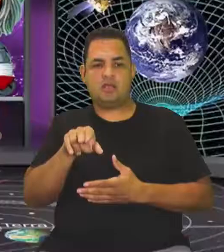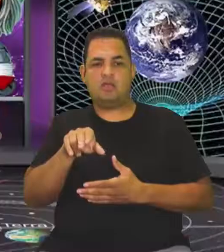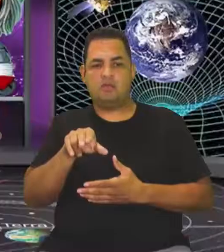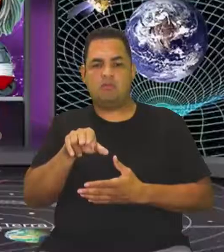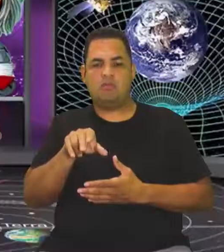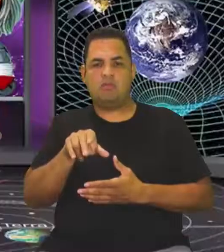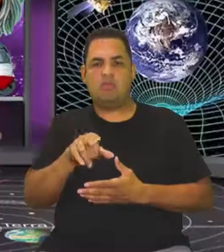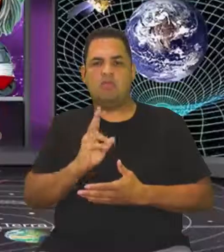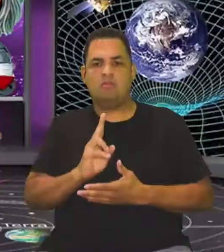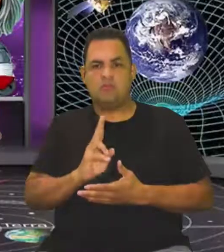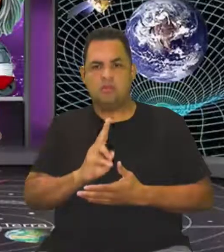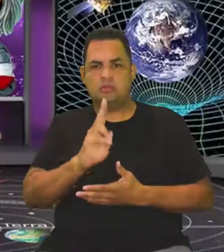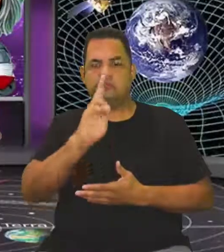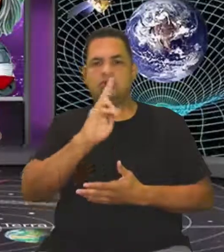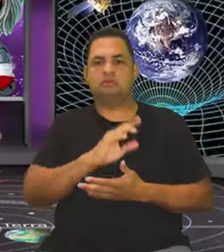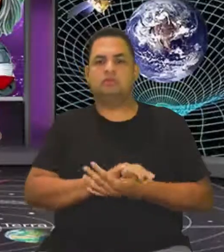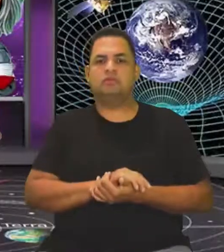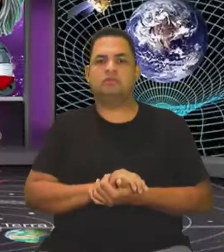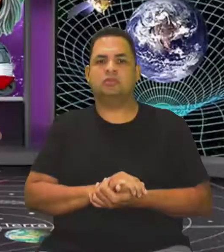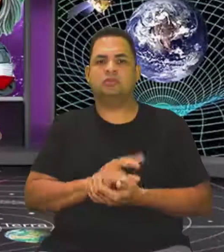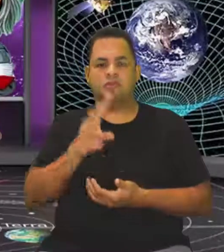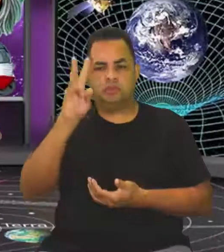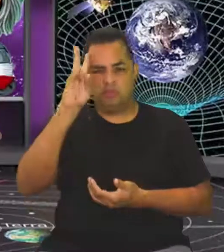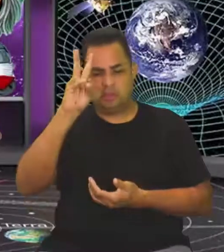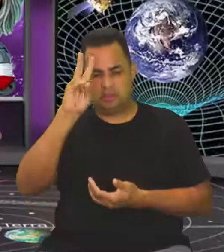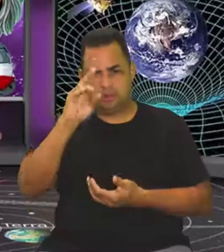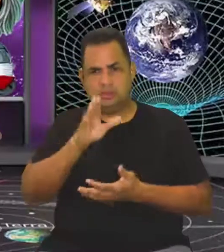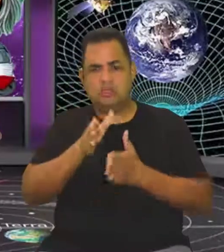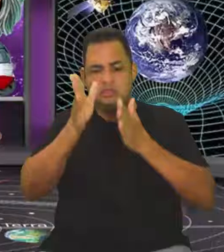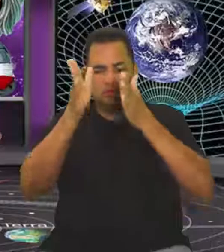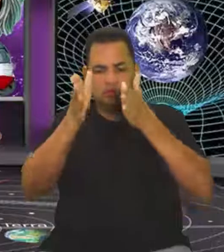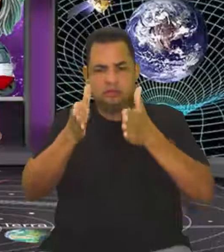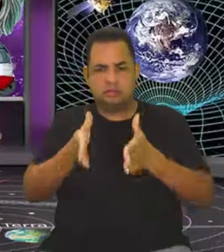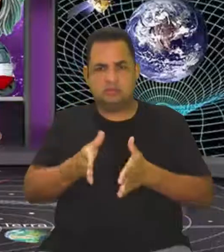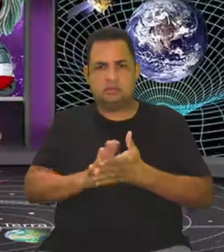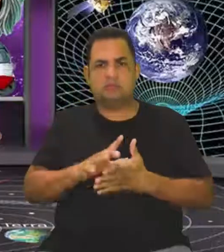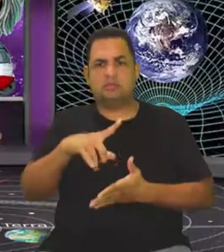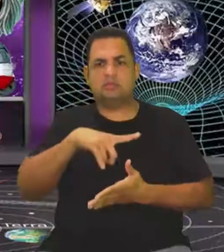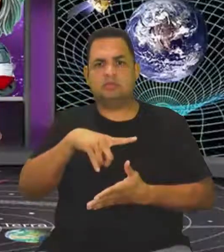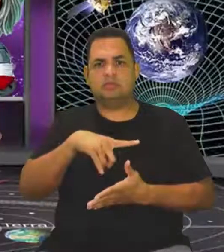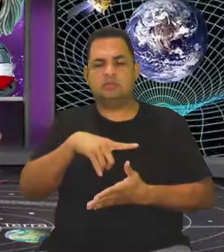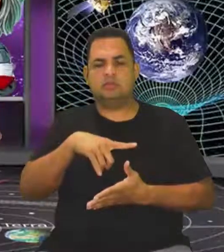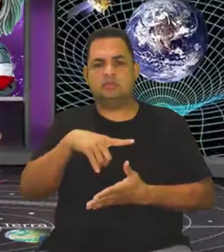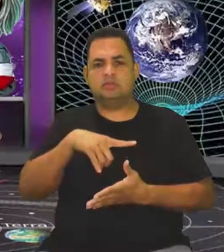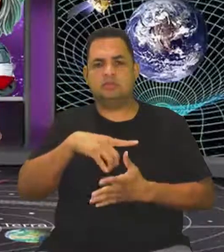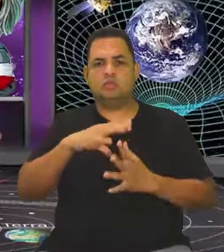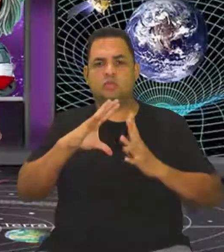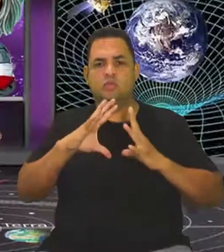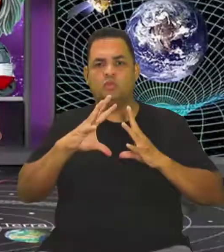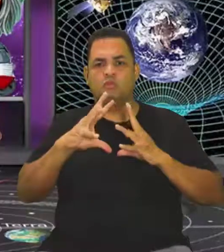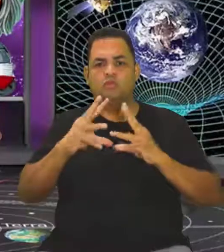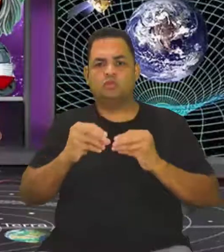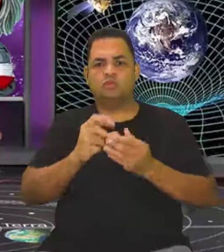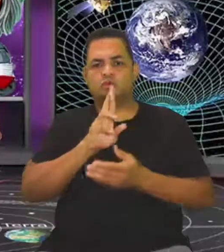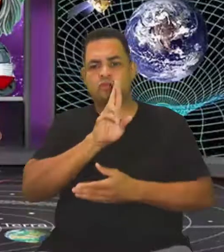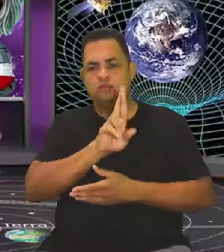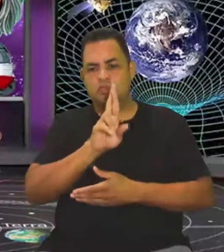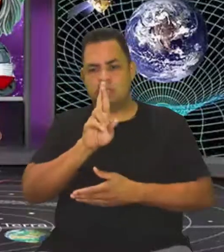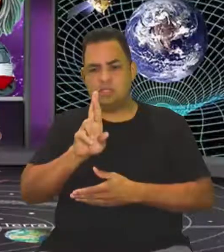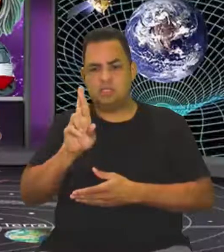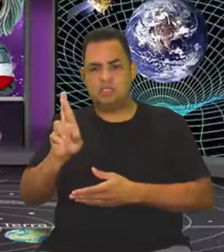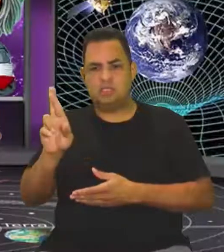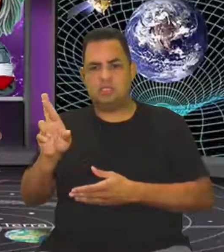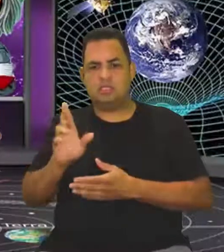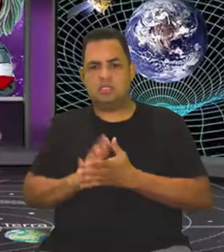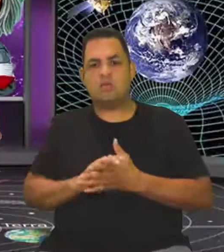lá, uma das essências da associação em paralelo é que eu vou pegar e submeter todos os resistores à